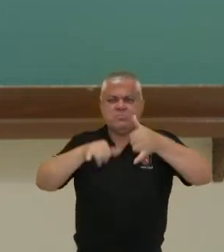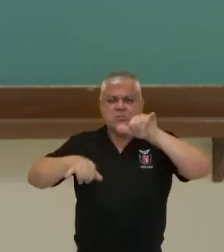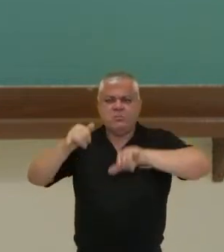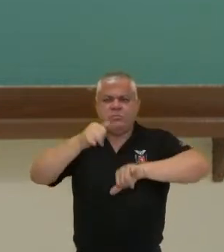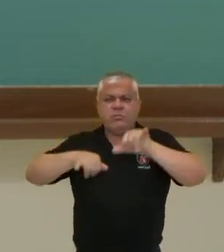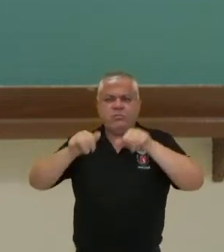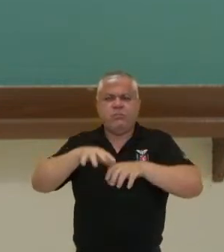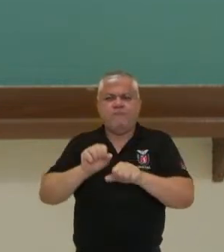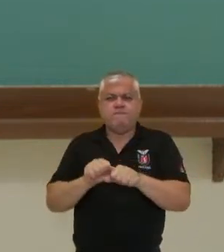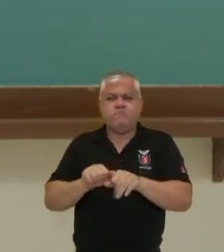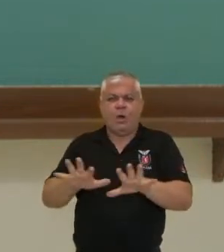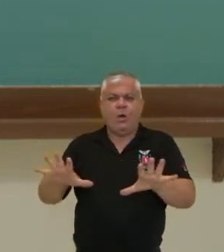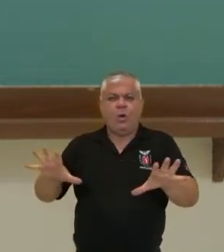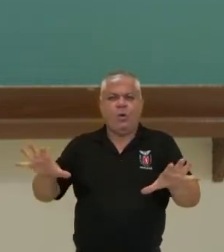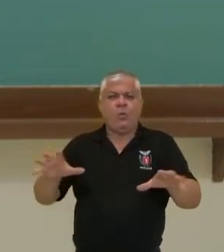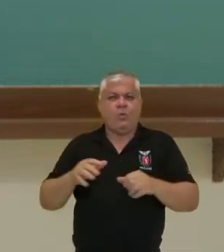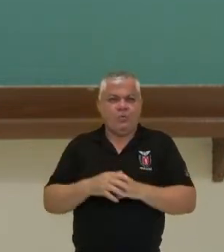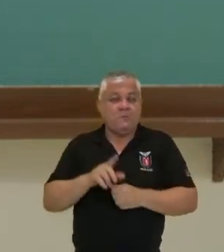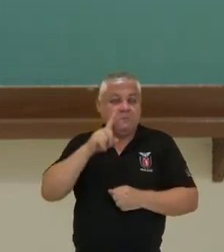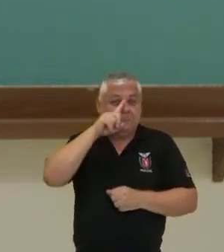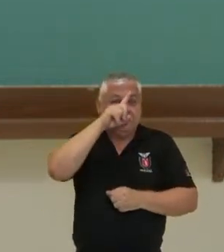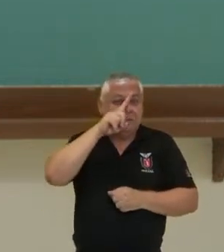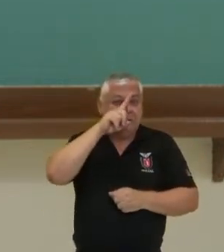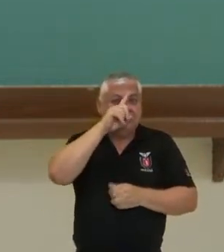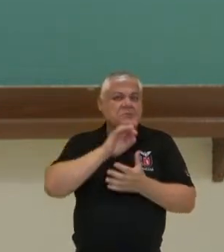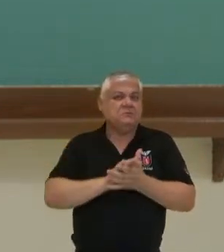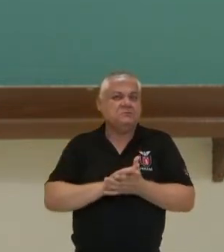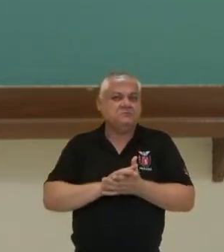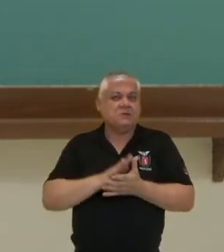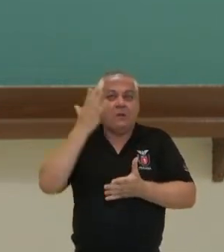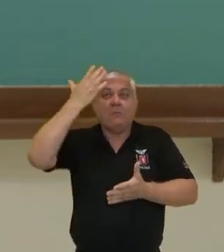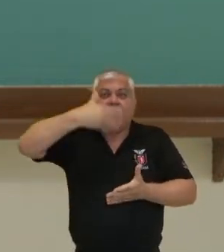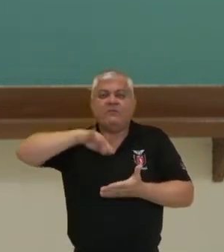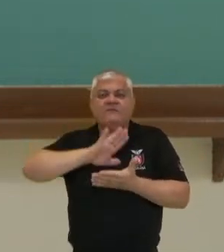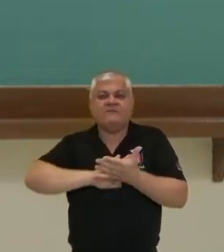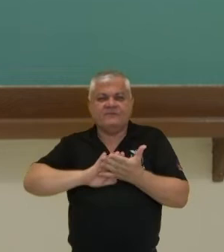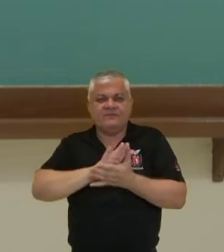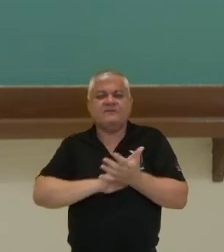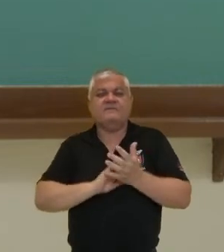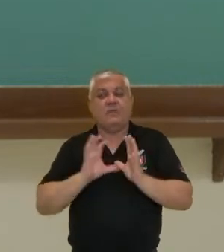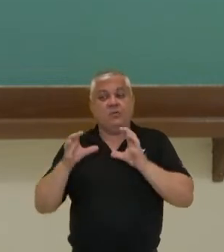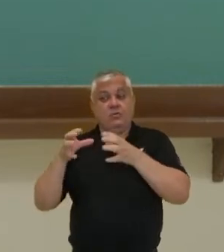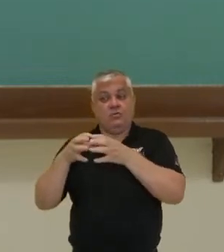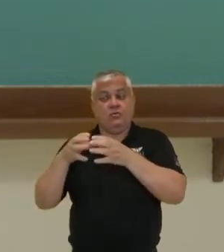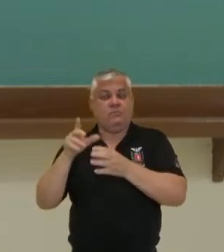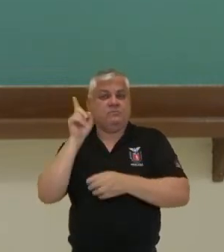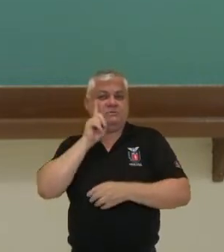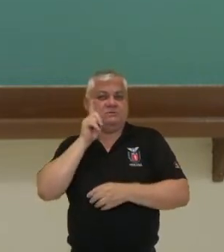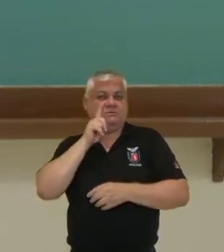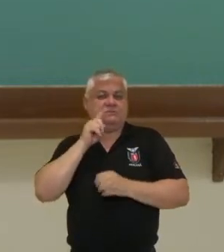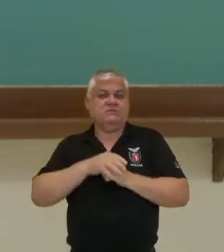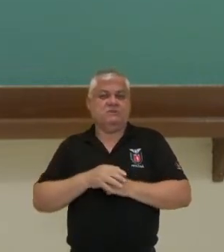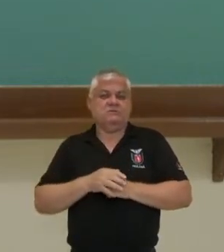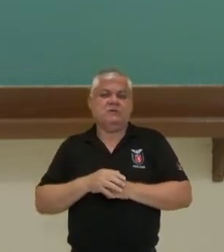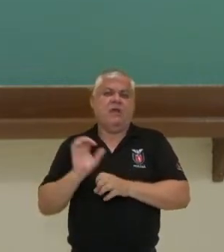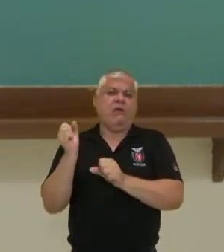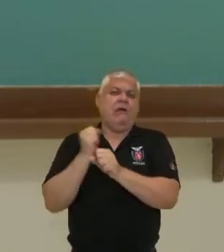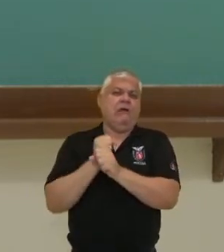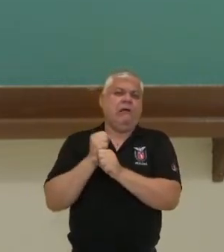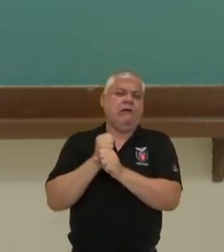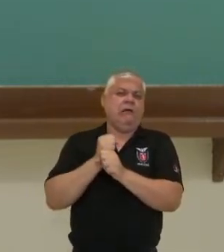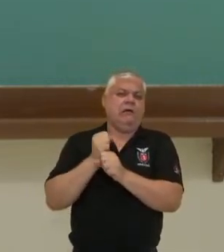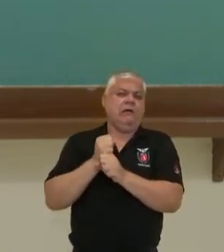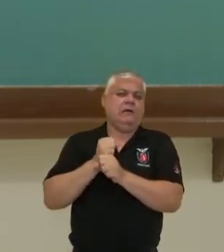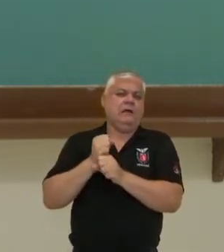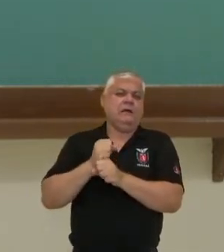do país é algo que não Ficou comprovado no primeiro momento e as tropas norte-americanas permaneceram por anos